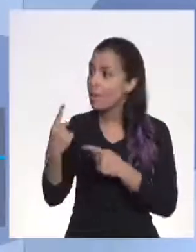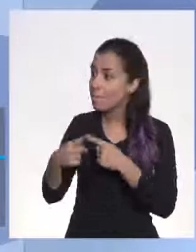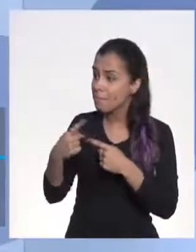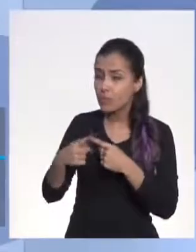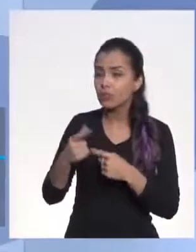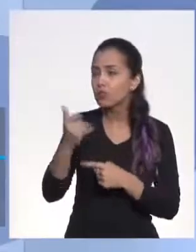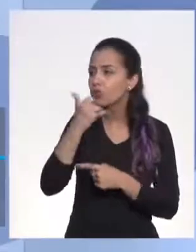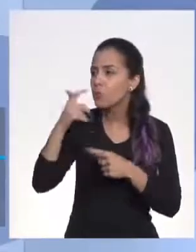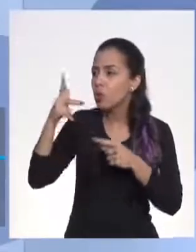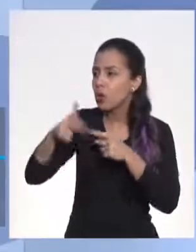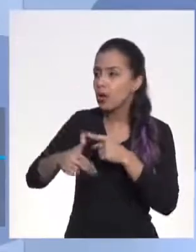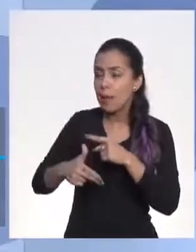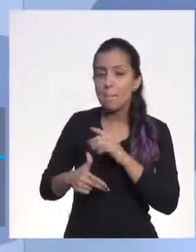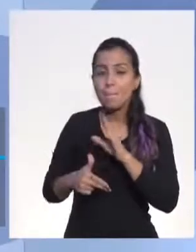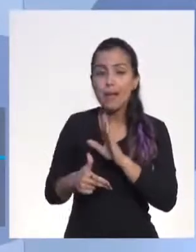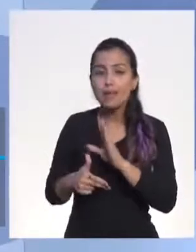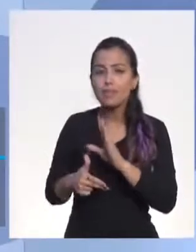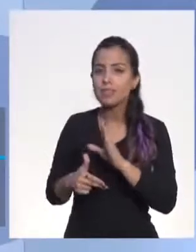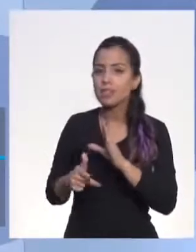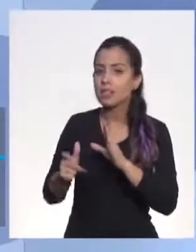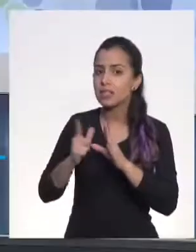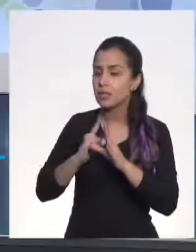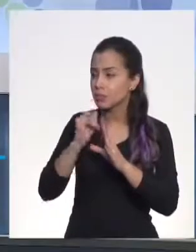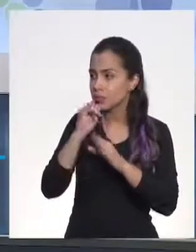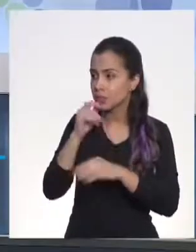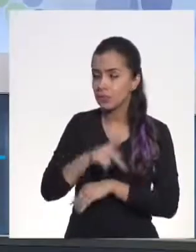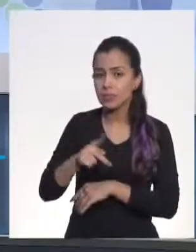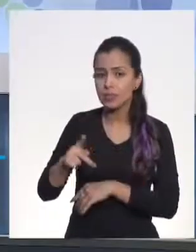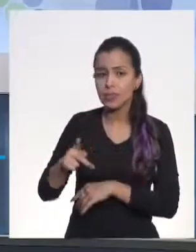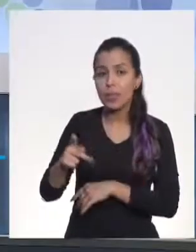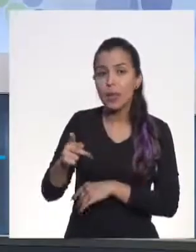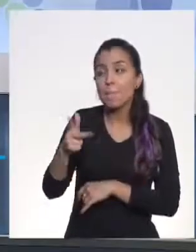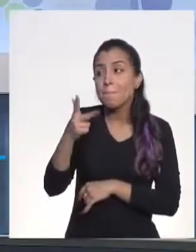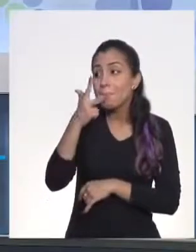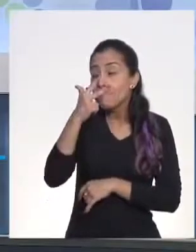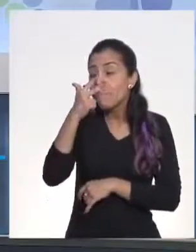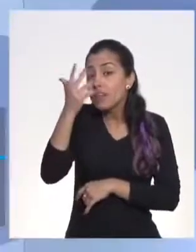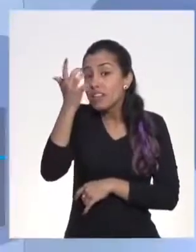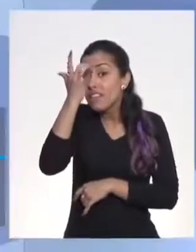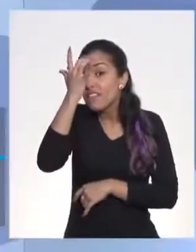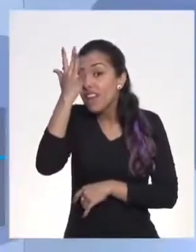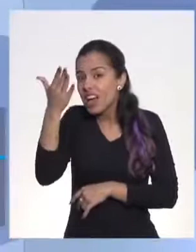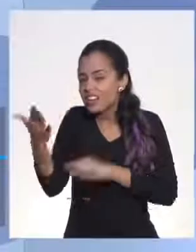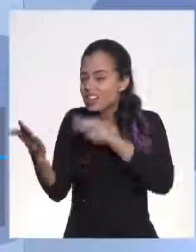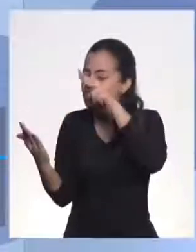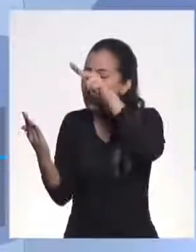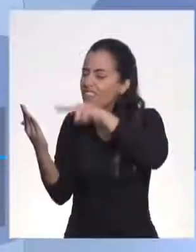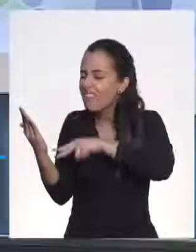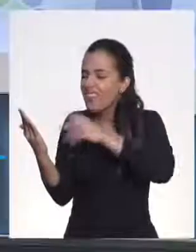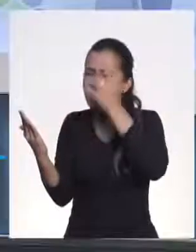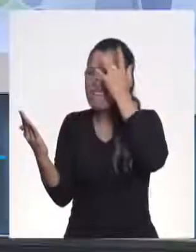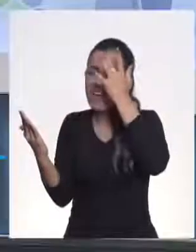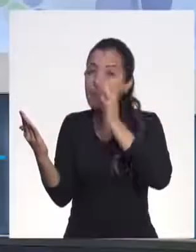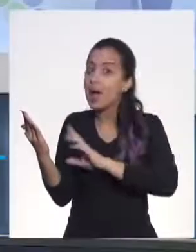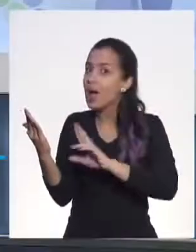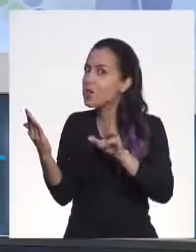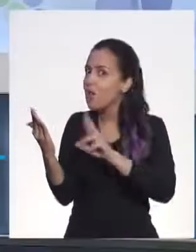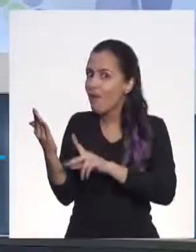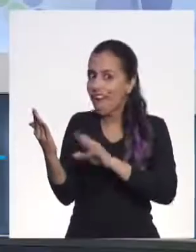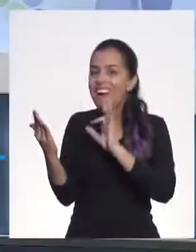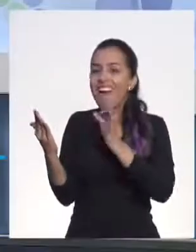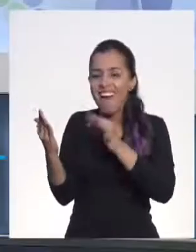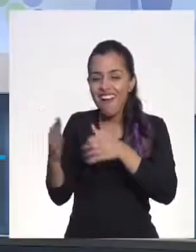verdade né desculpa de cortar mata com professor colocou aqui parece fácil quando a gente olha estrofe e verso mas não é só isso